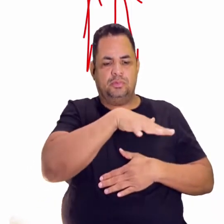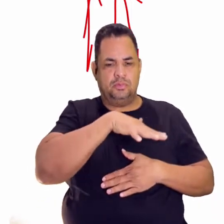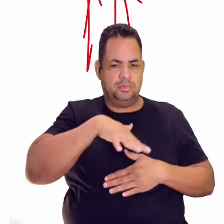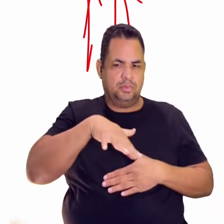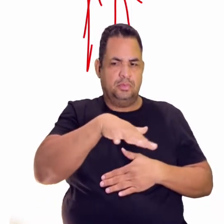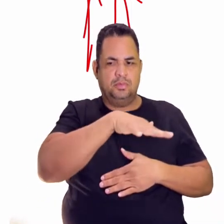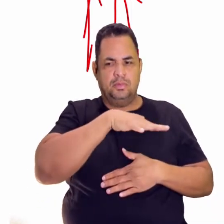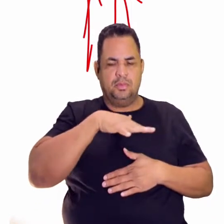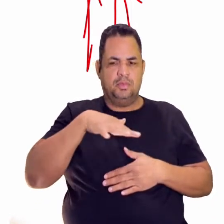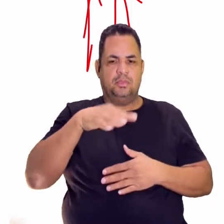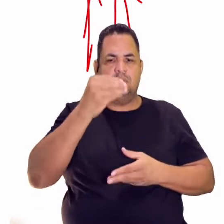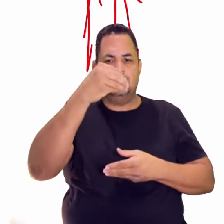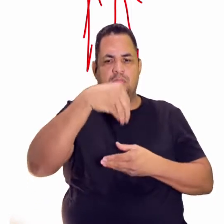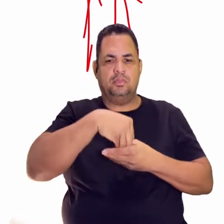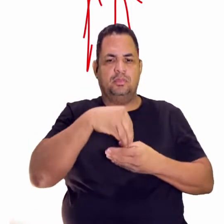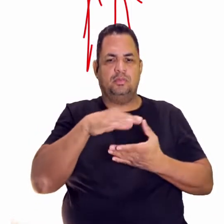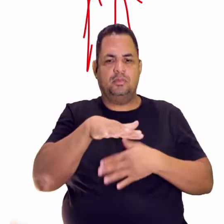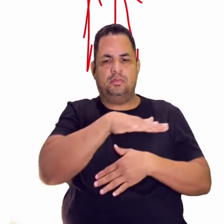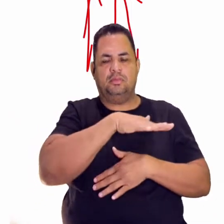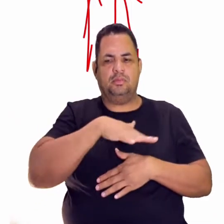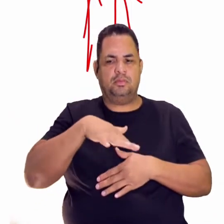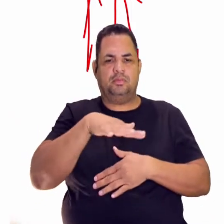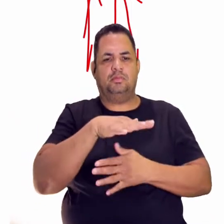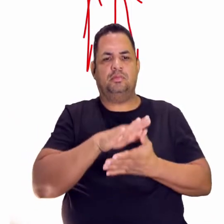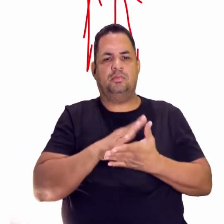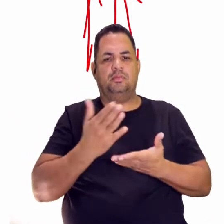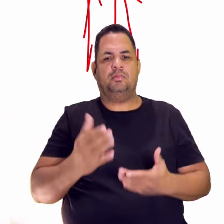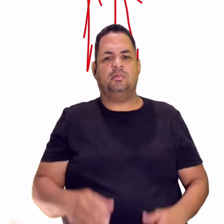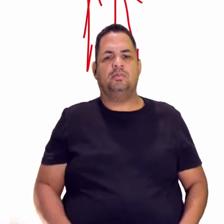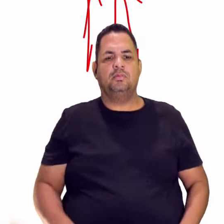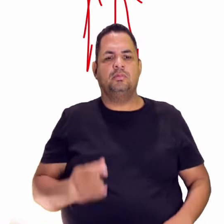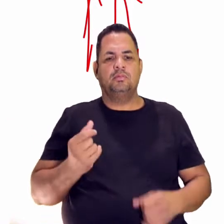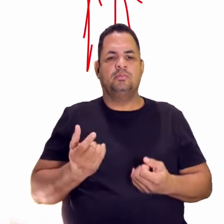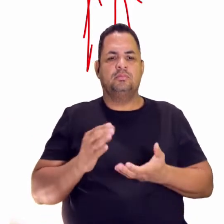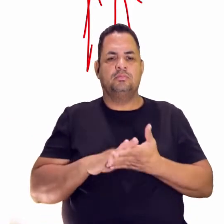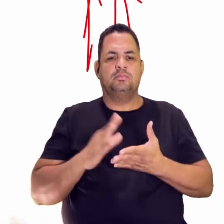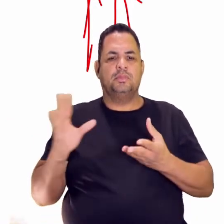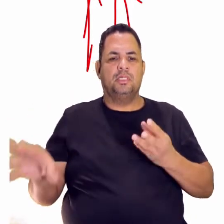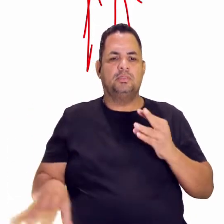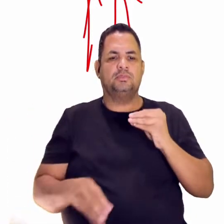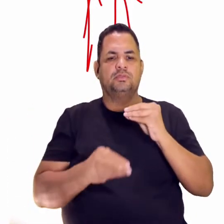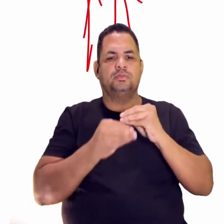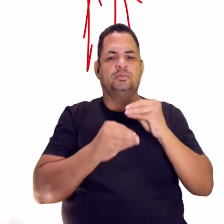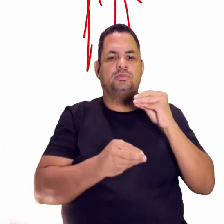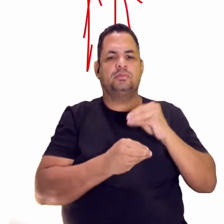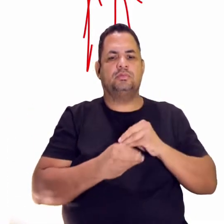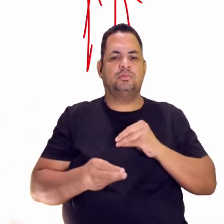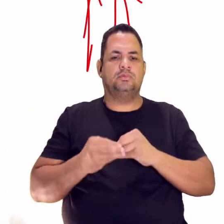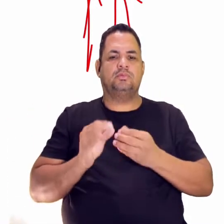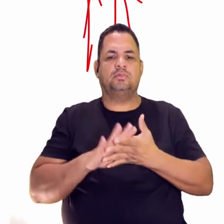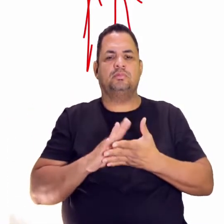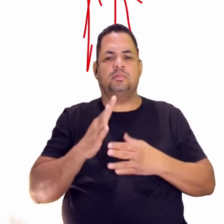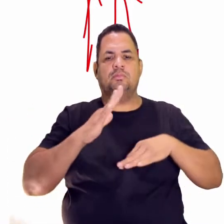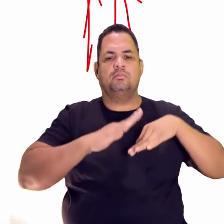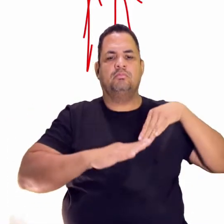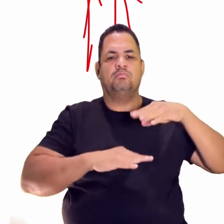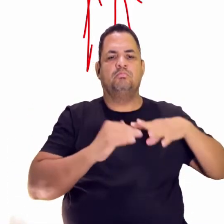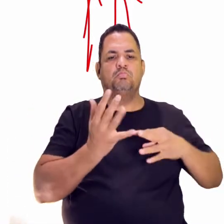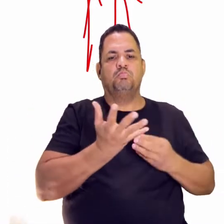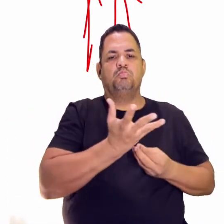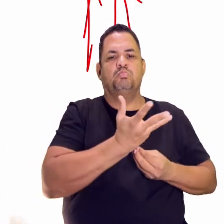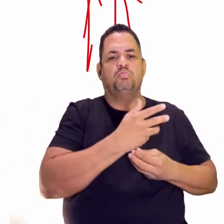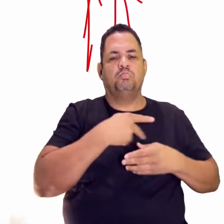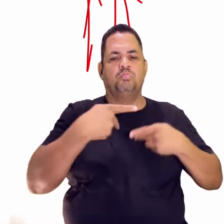e aí, dentro desse espaço, é colocado alguma obra de arte,